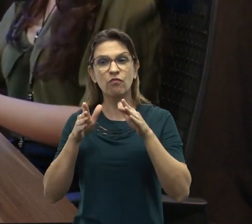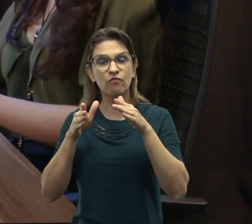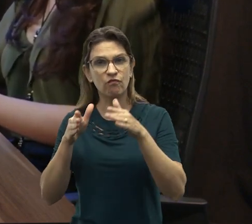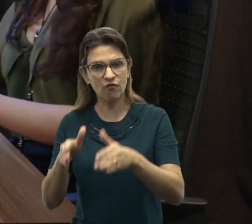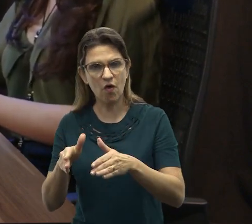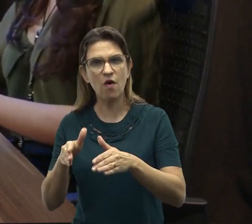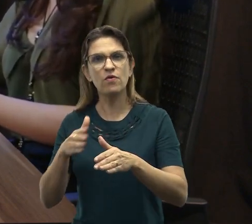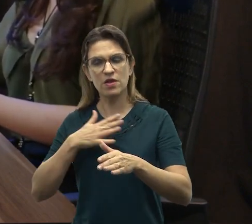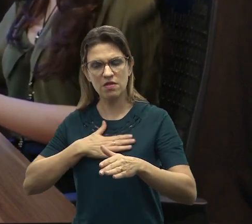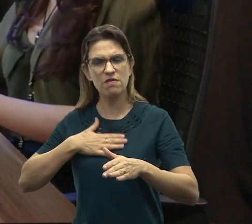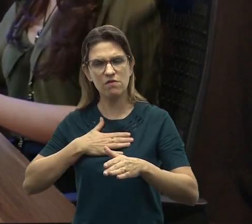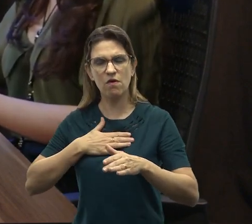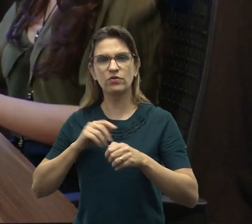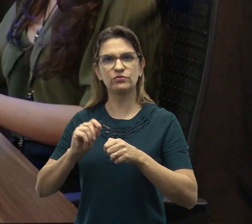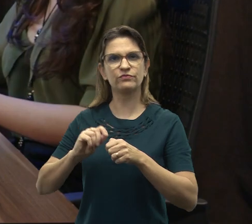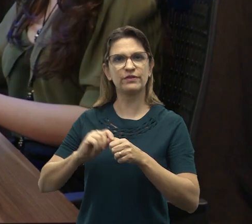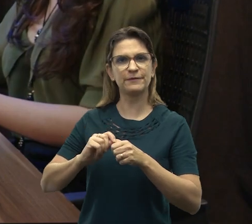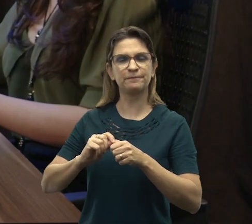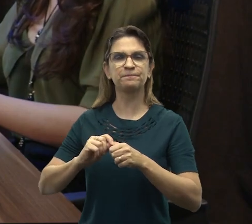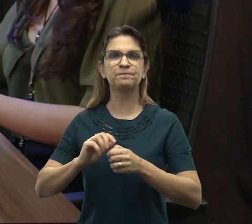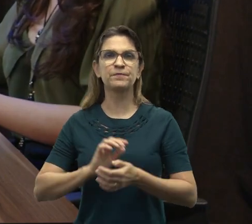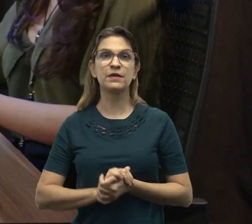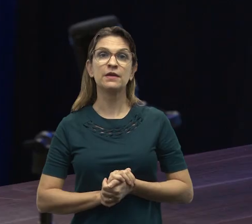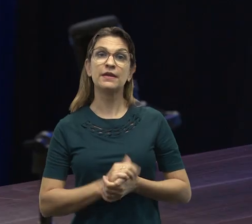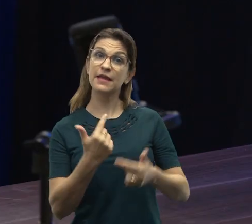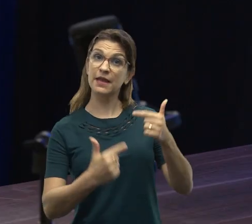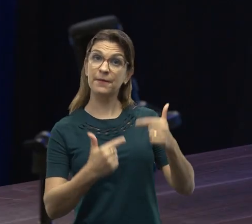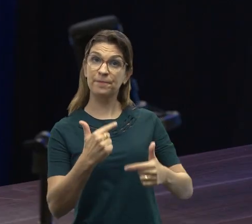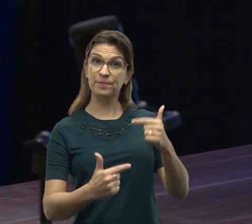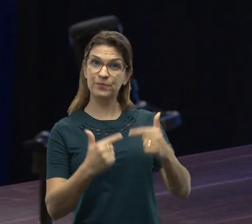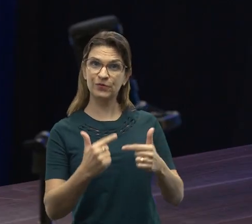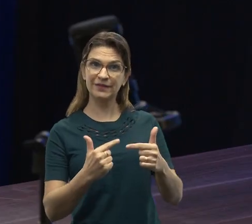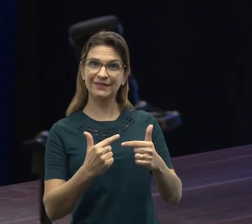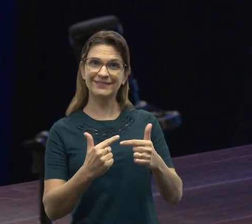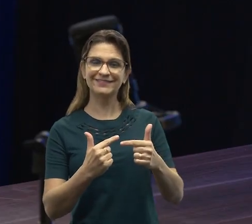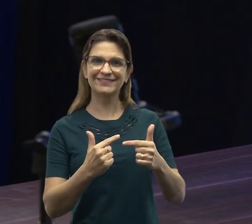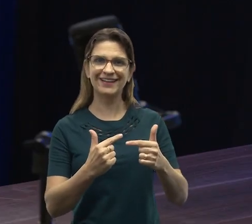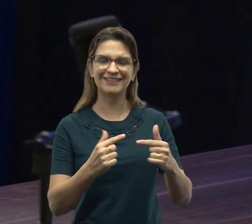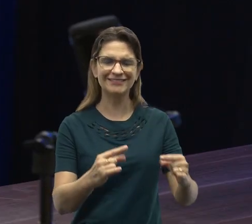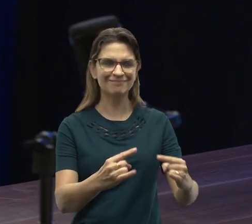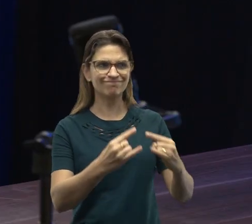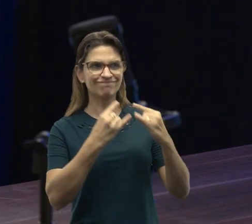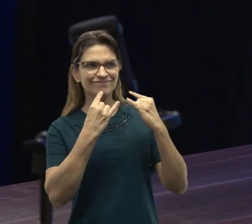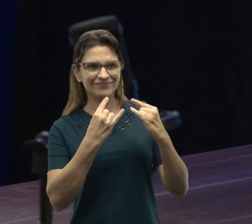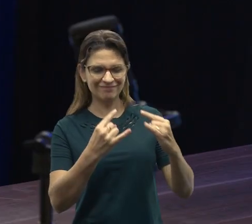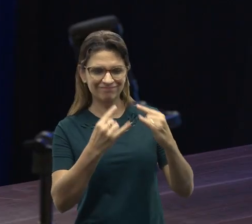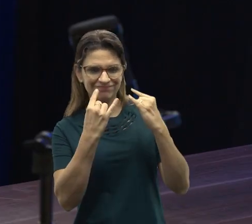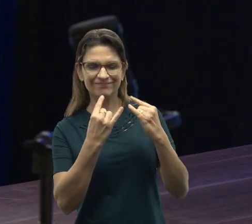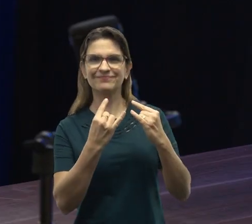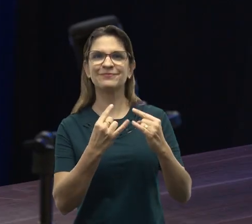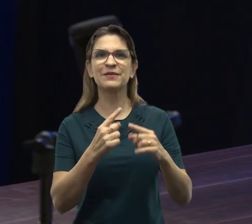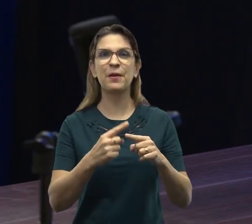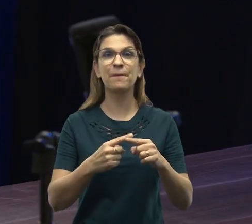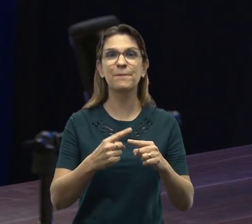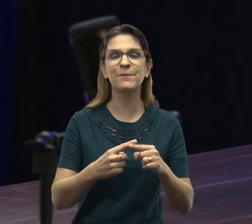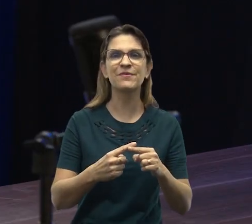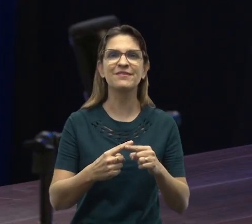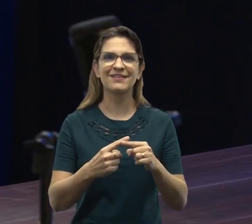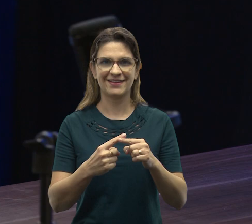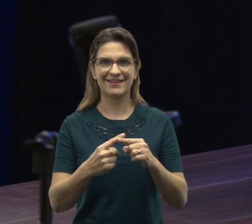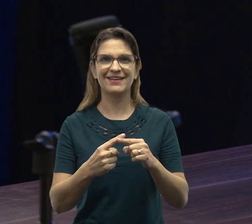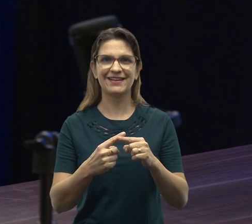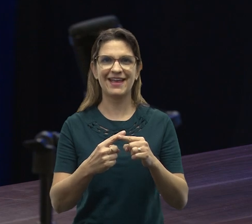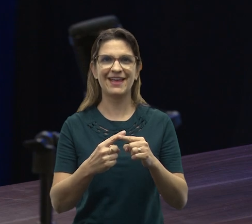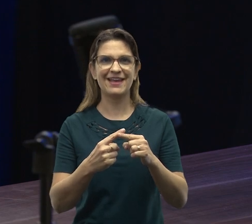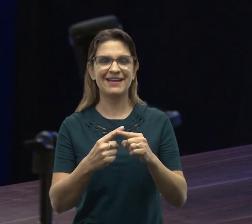fazer. Mas a política realmente é algo que me fascina diariamente, porque, ao mesmo tempo, é um estímulo intelectual